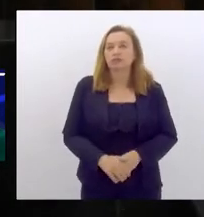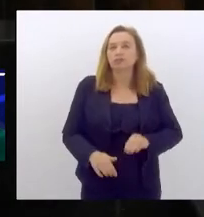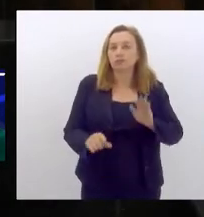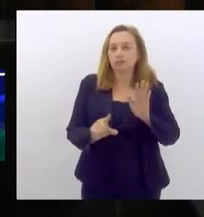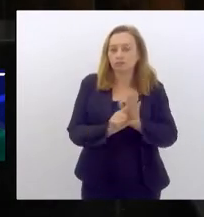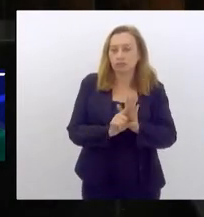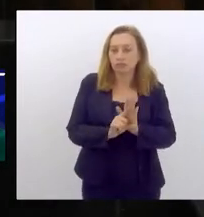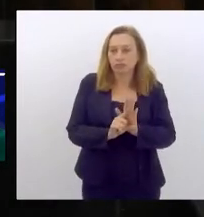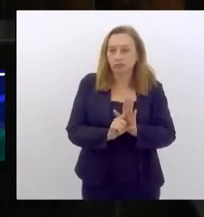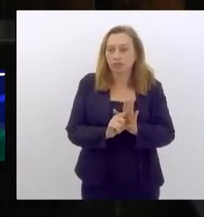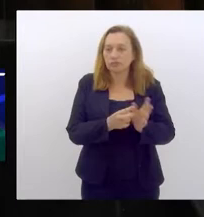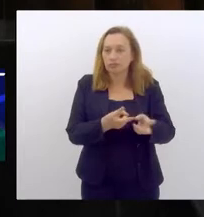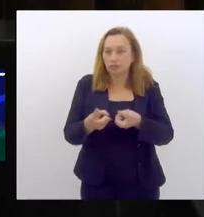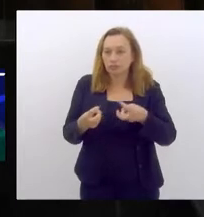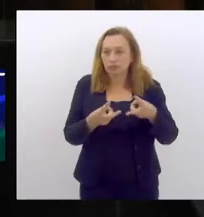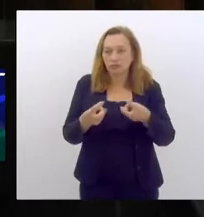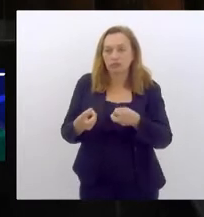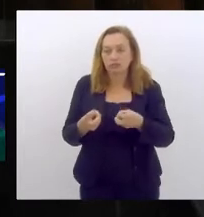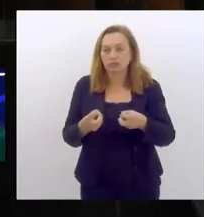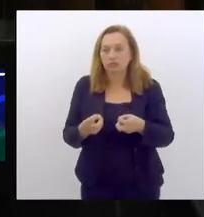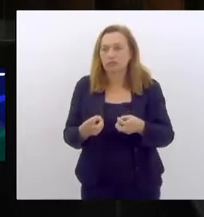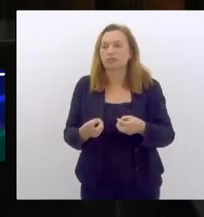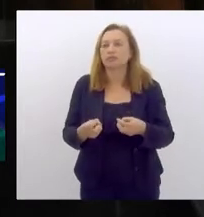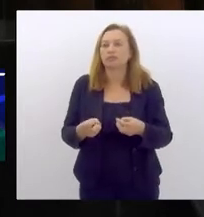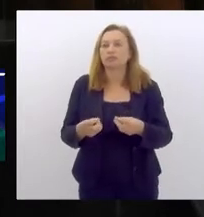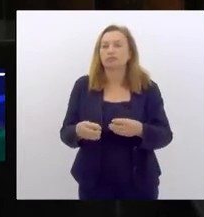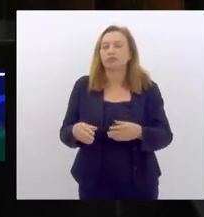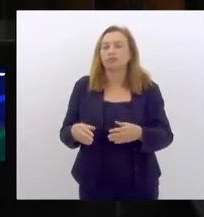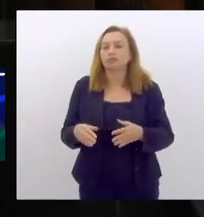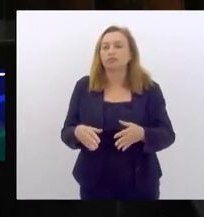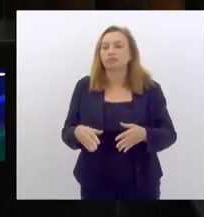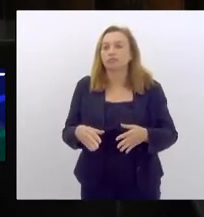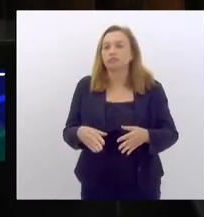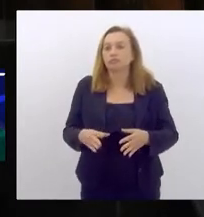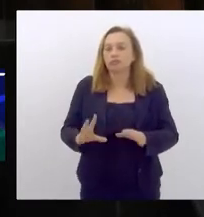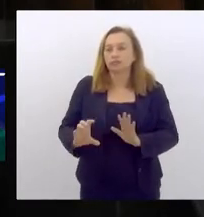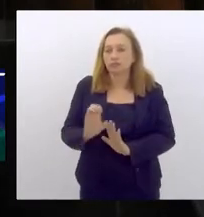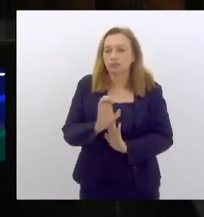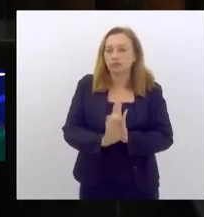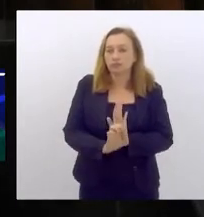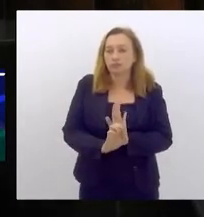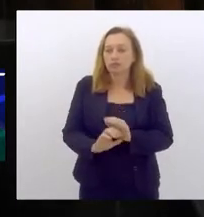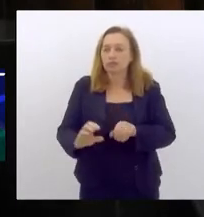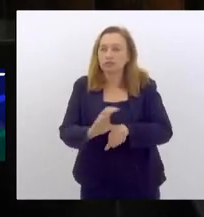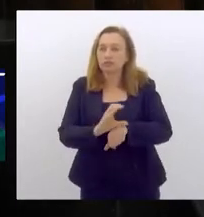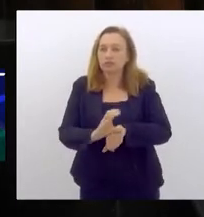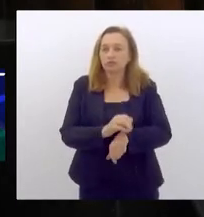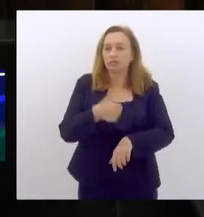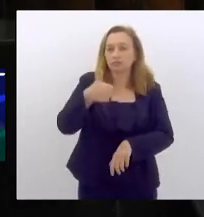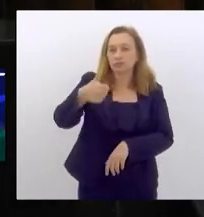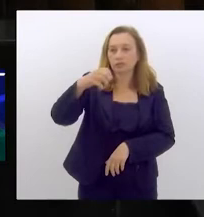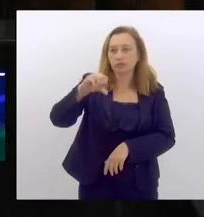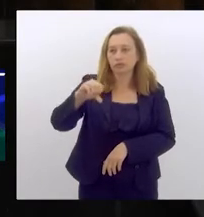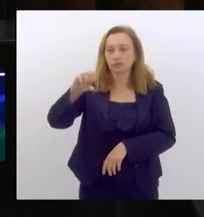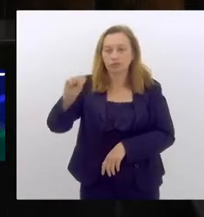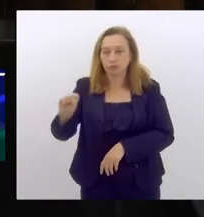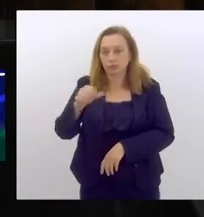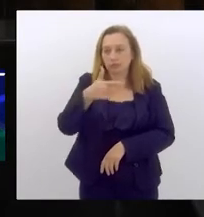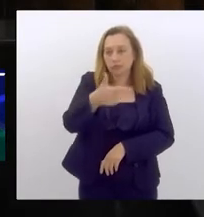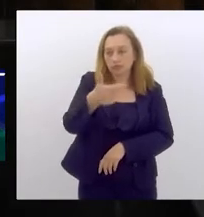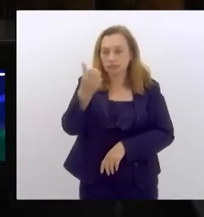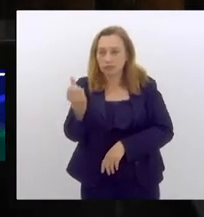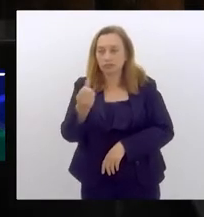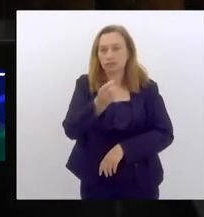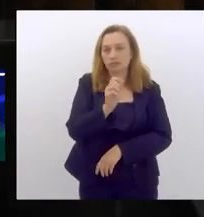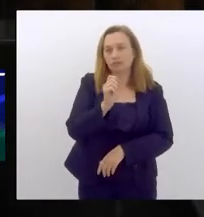legislativa observe os contornos delineados pela Emenda Constitucional 108, de 26 de